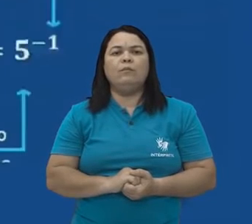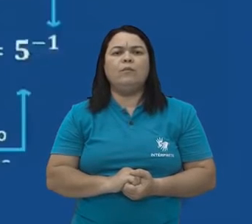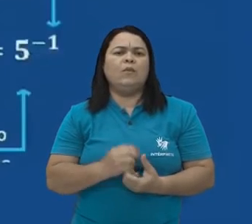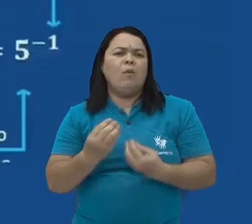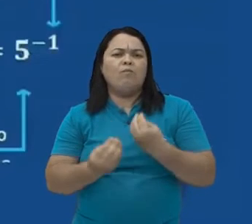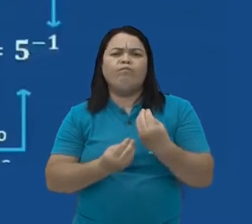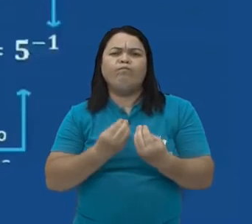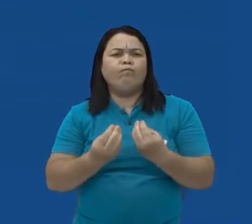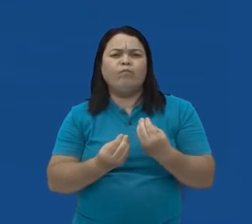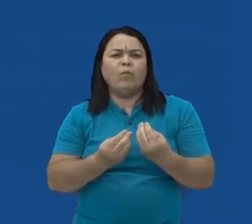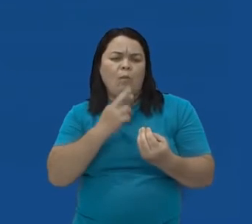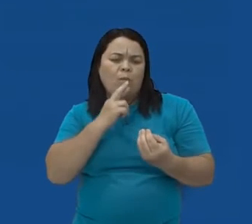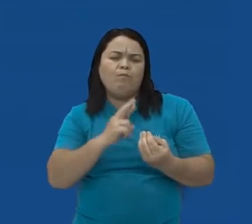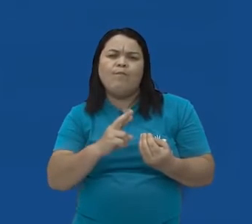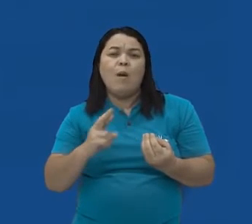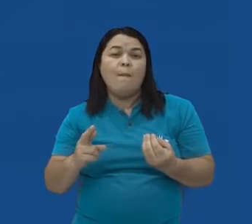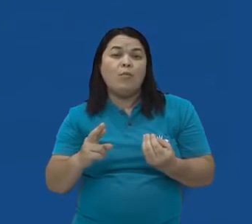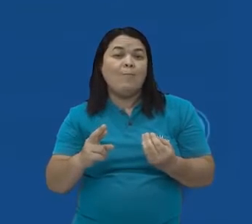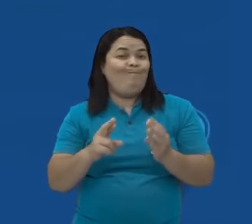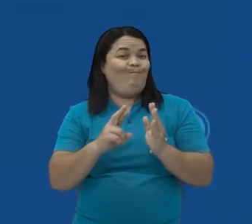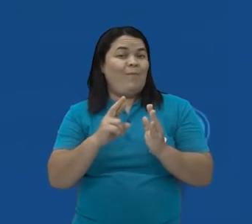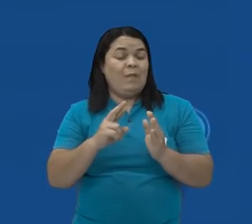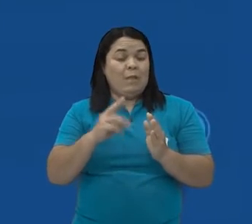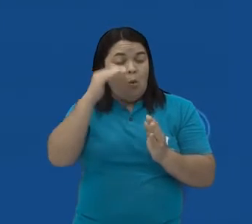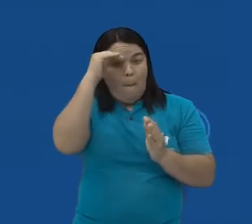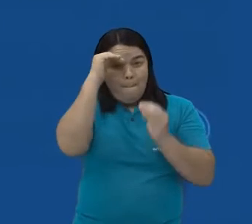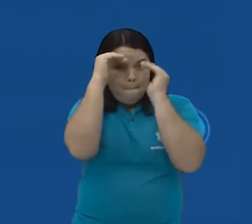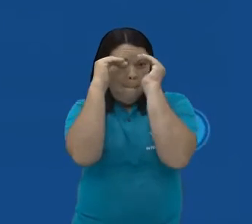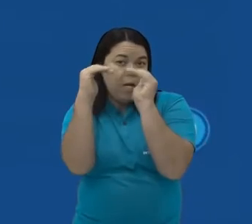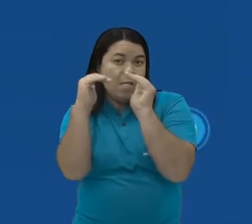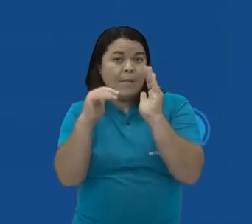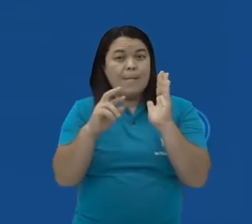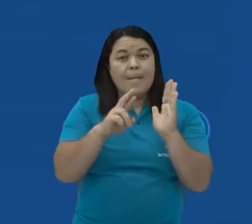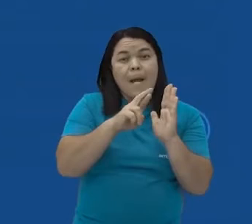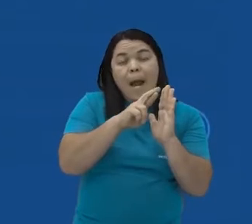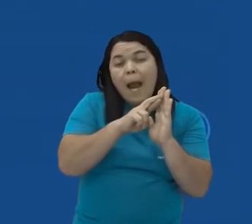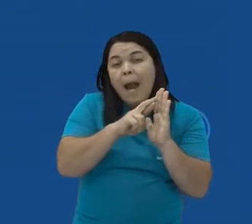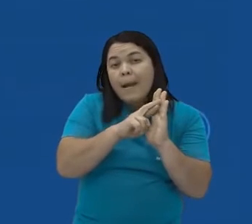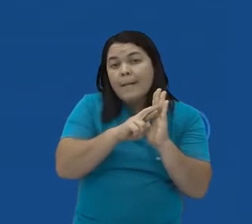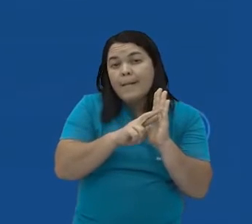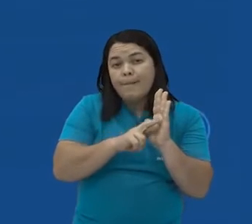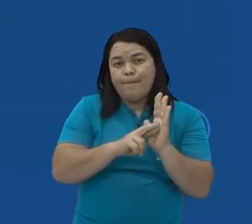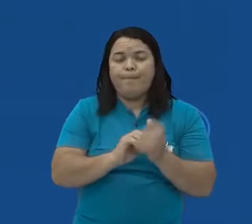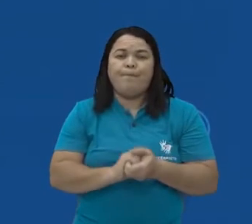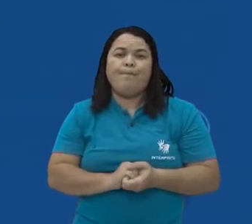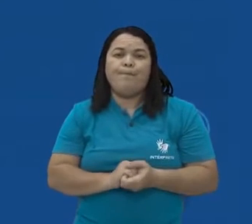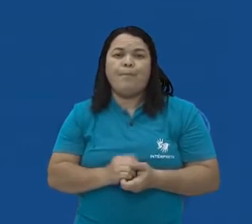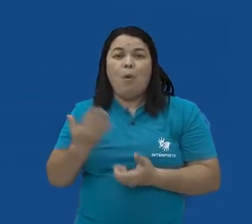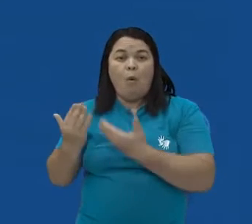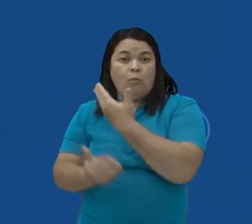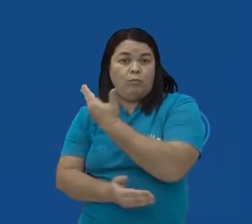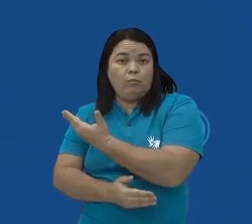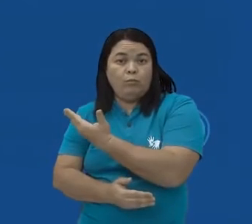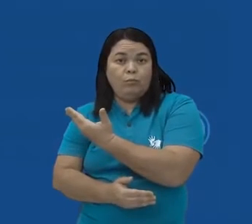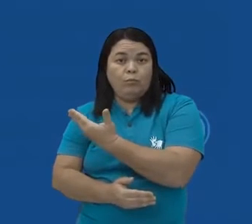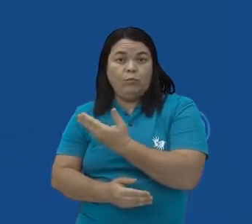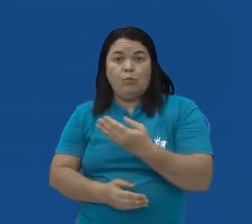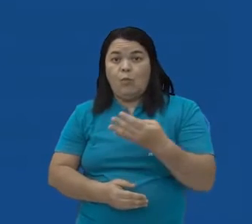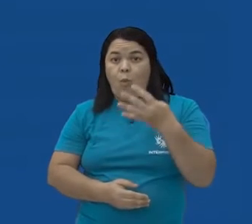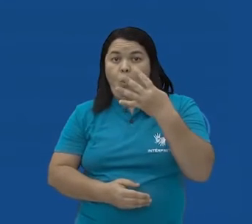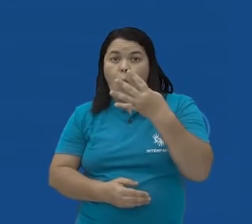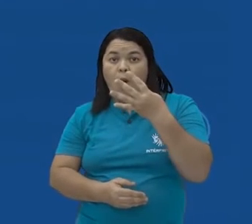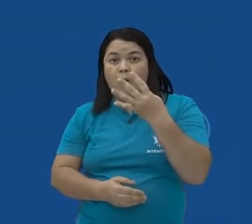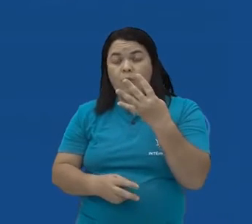de como aplicar essa regra, tá? Aqui, no nosso caso, nós temos aqui, olha lá, 4/5 elevado